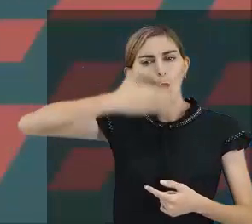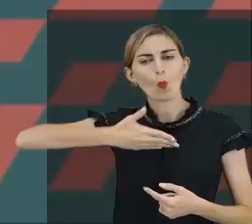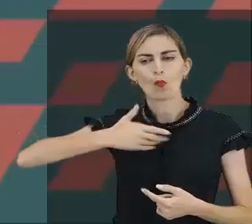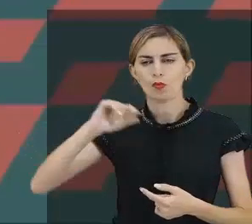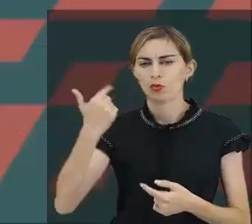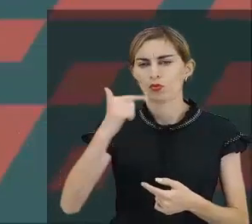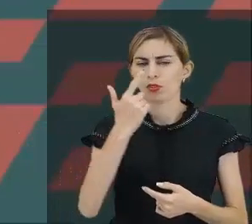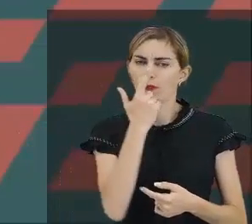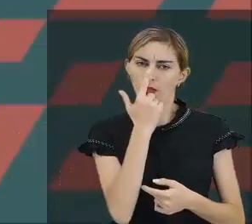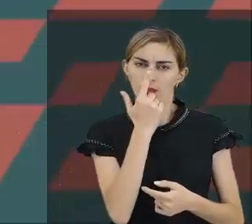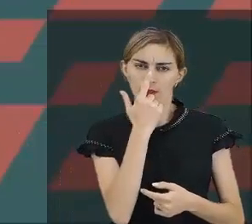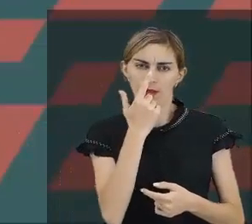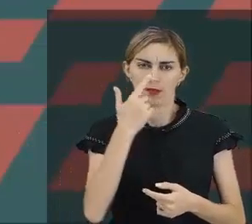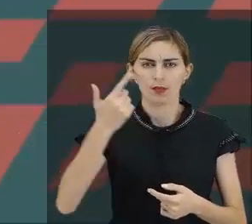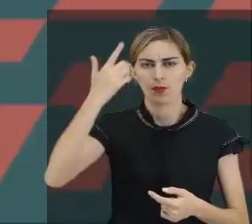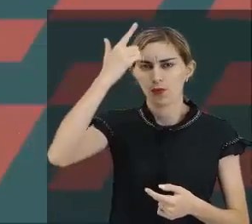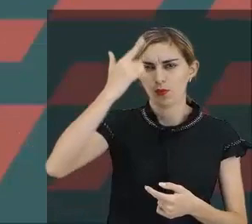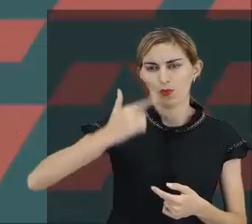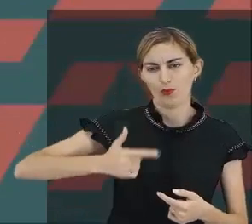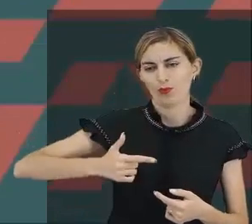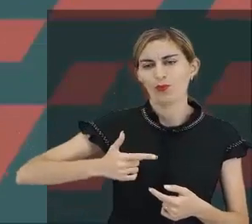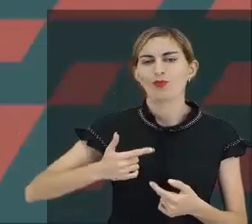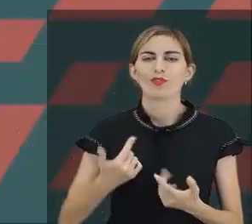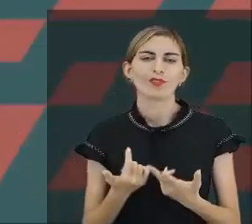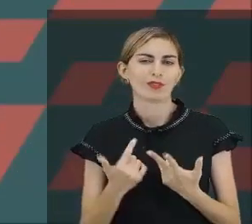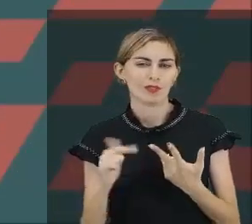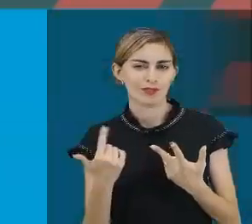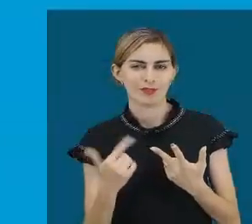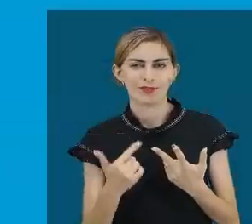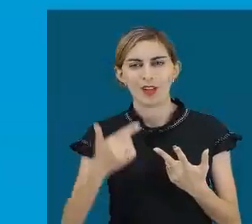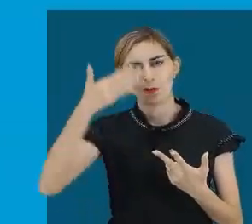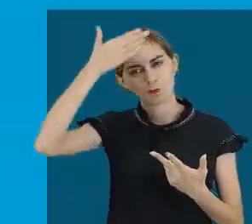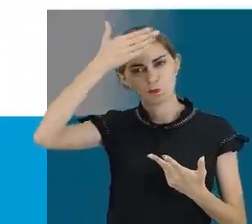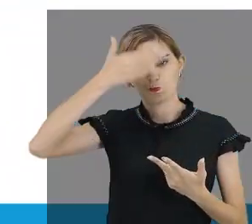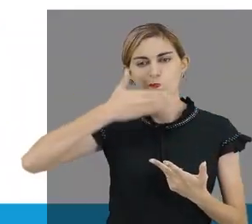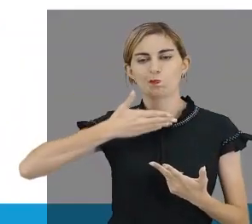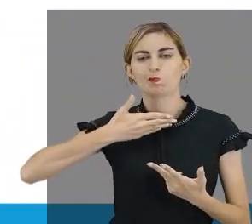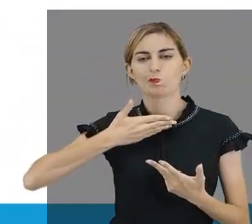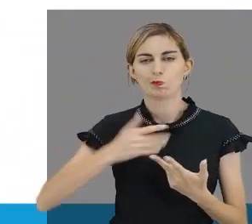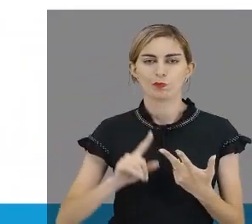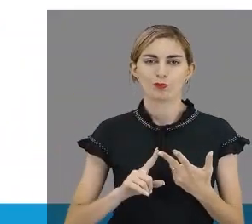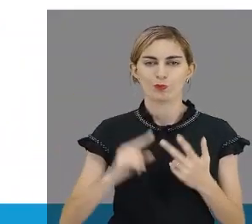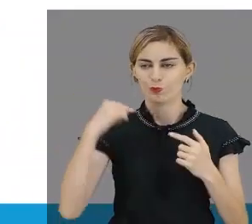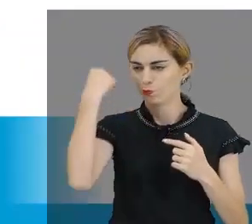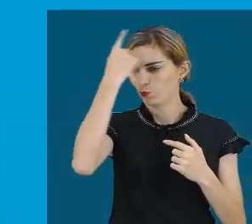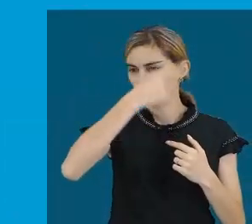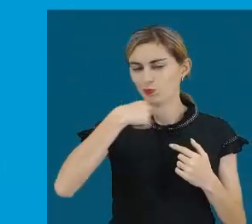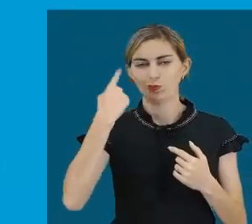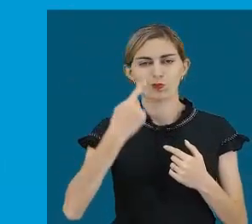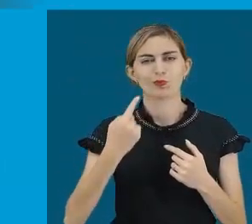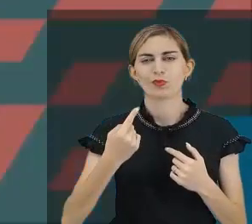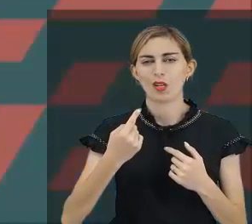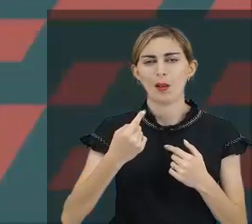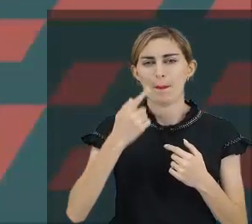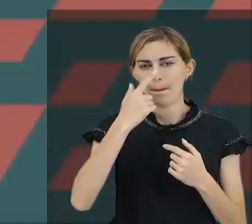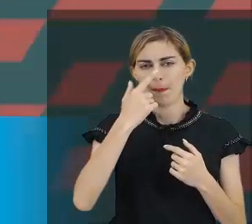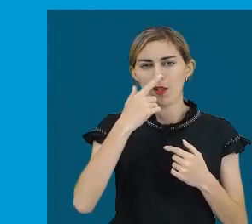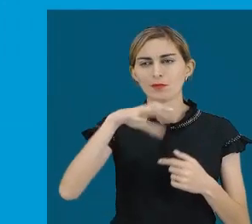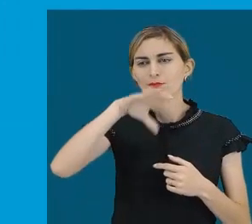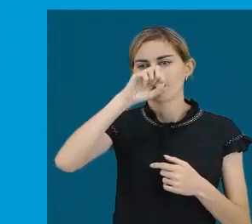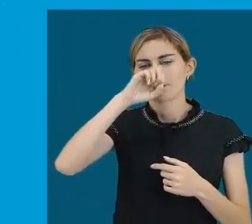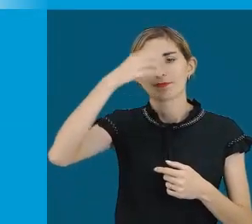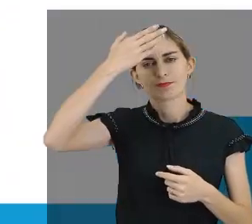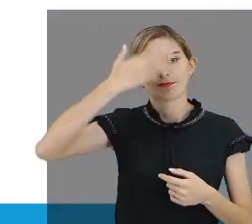não tivesse o pau do nariz. A face aplanada, justamente porque a base nasal